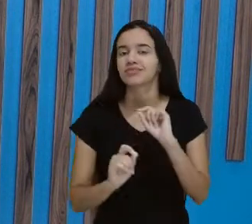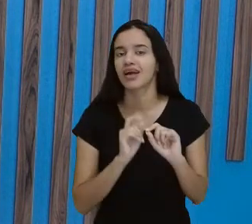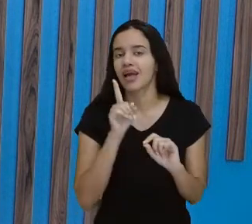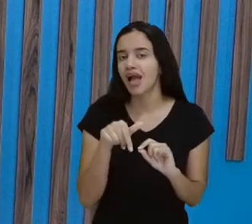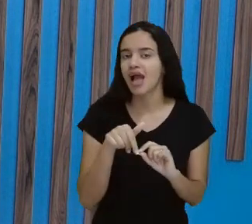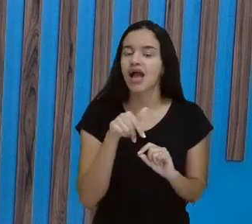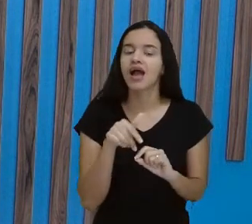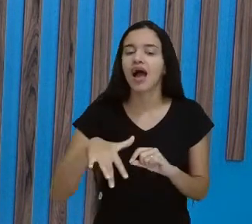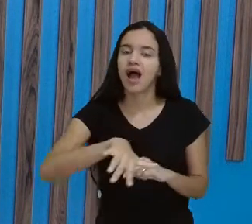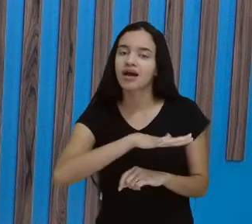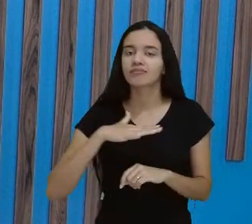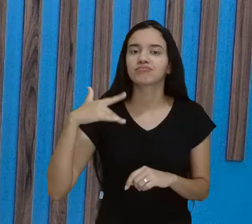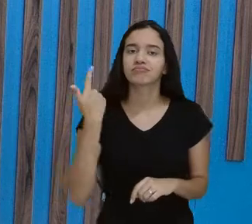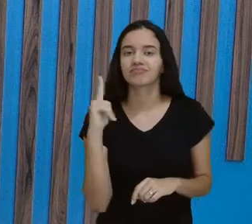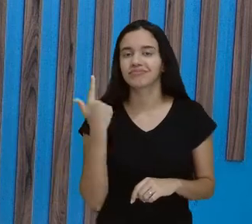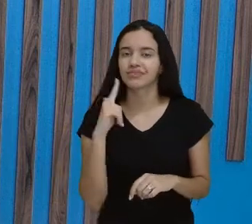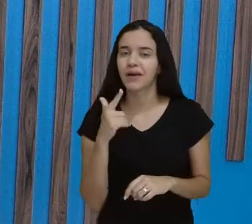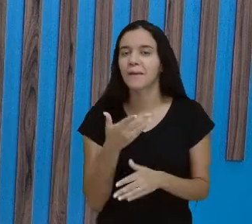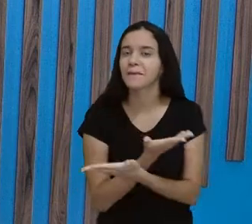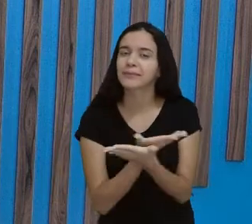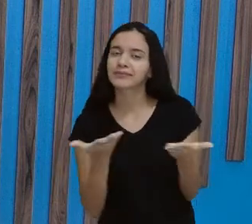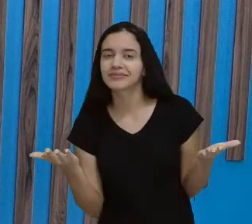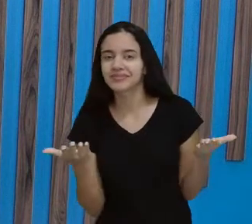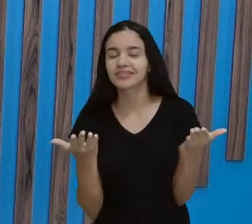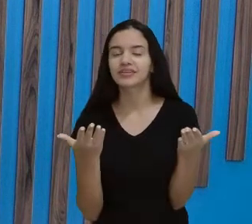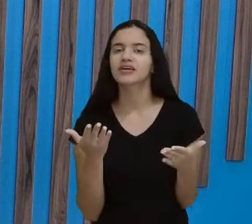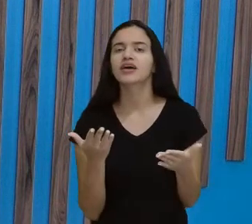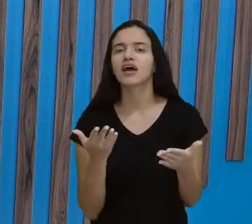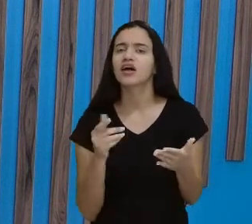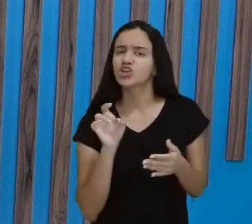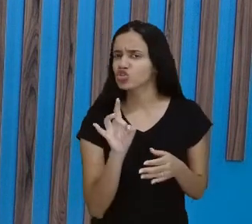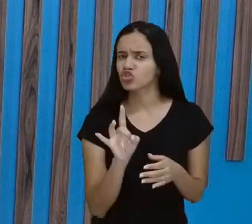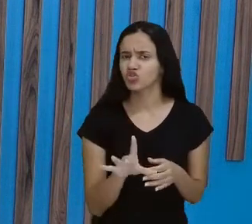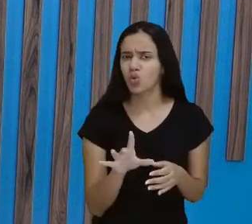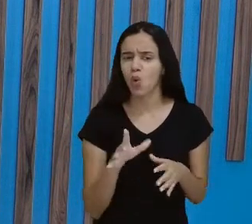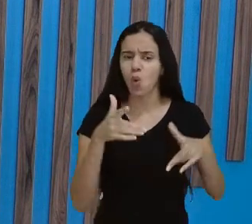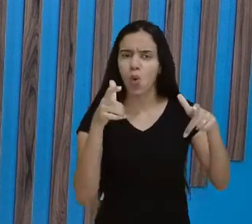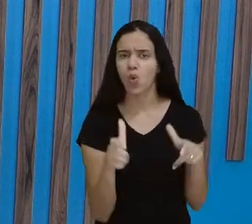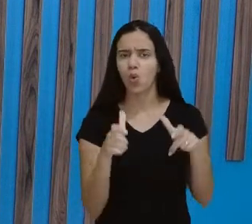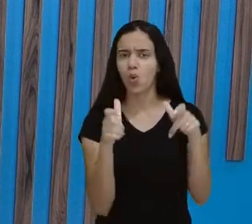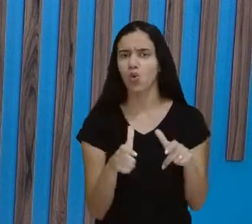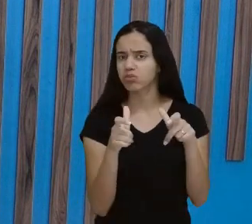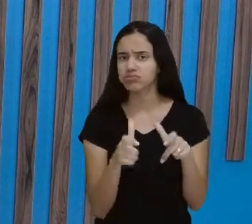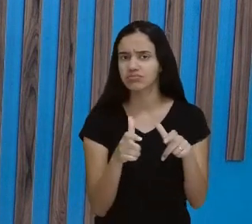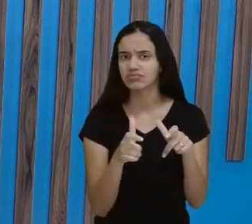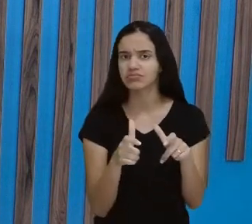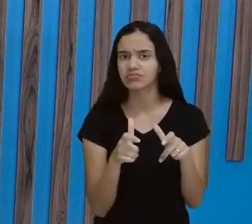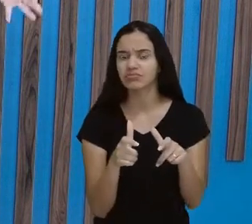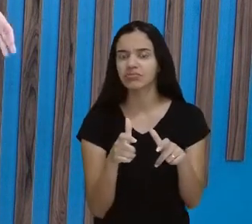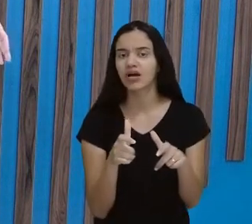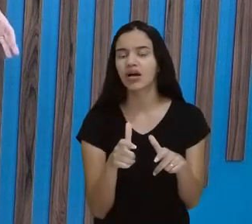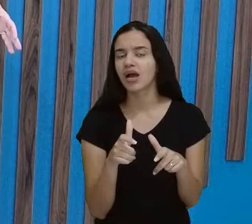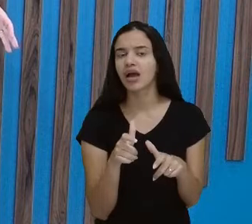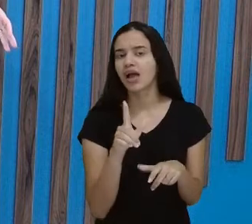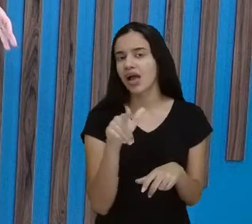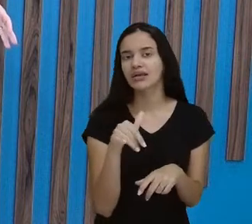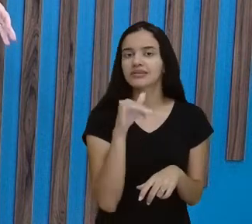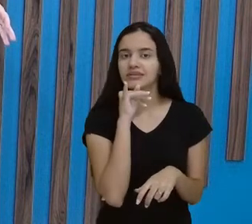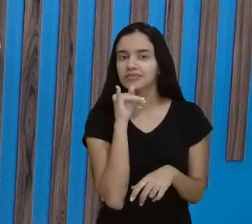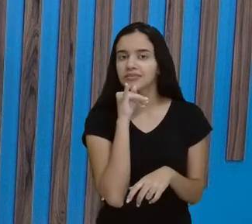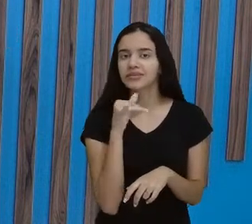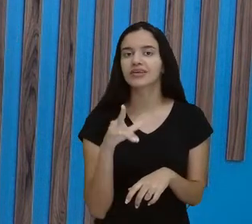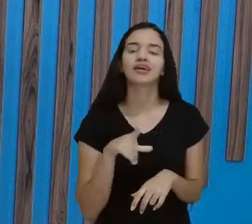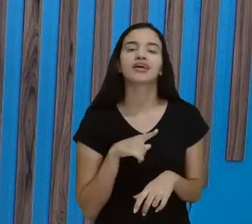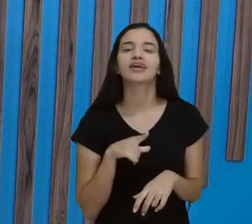ser espaço geográfico para você? Será que é só aquele lugar que eu ocupo? Será que é o lugar onde